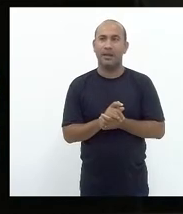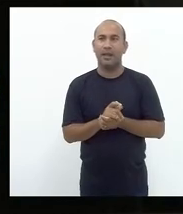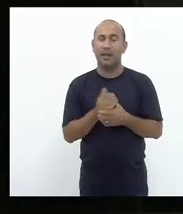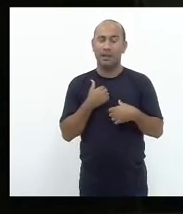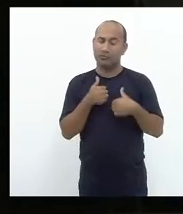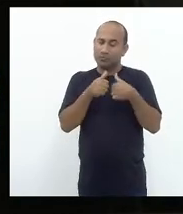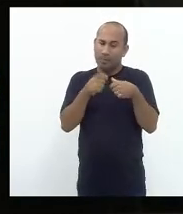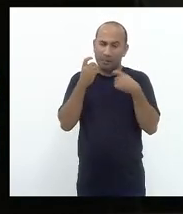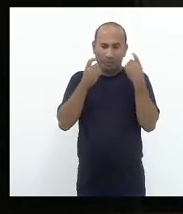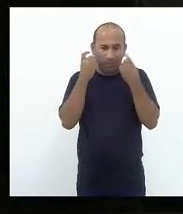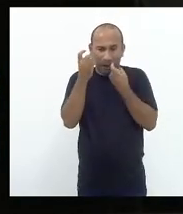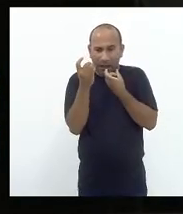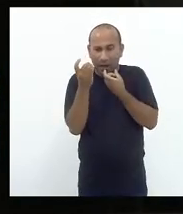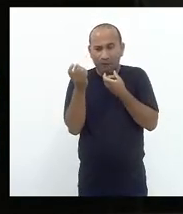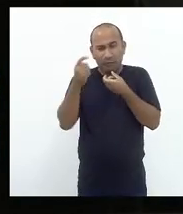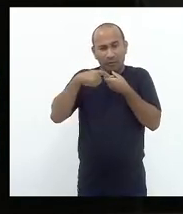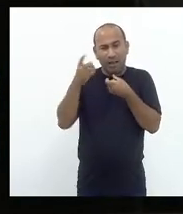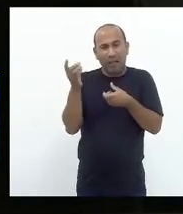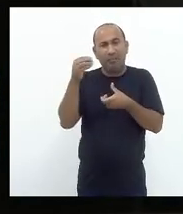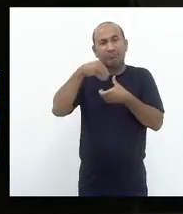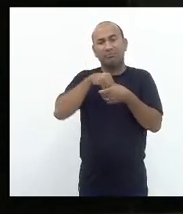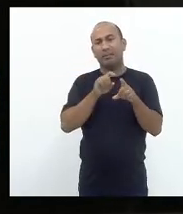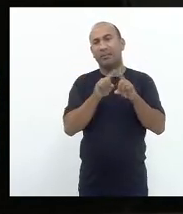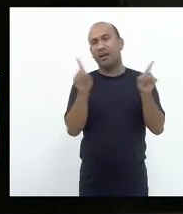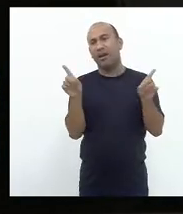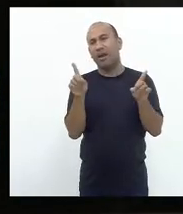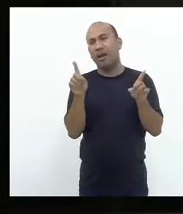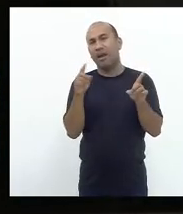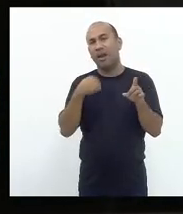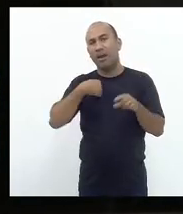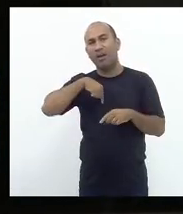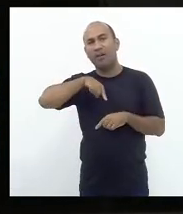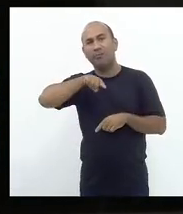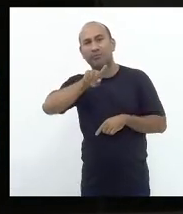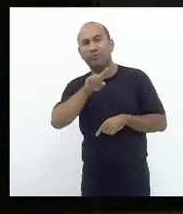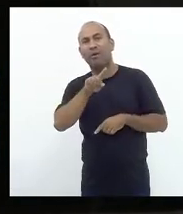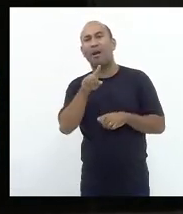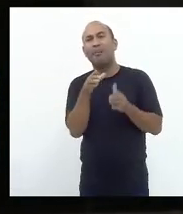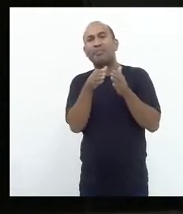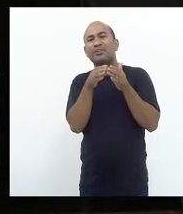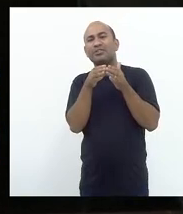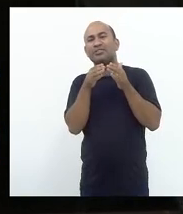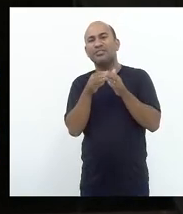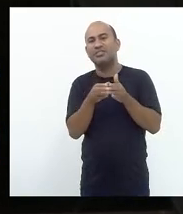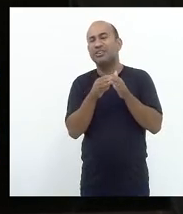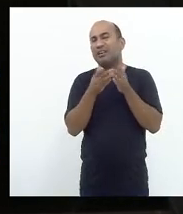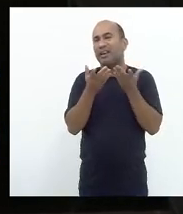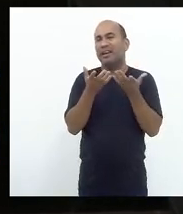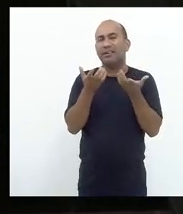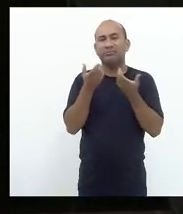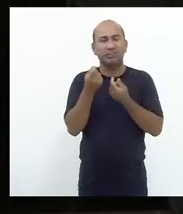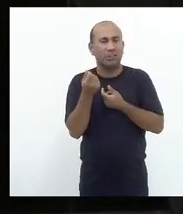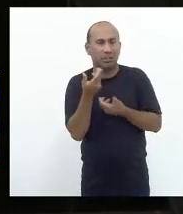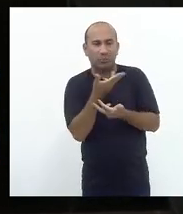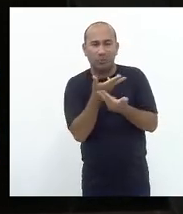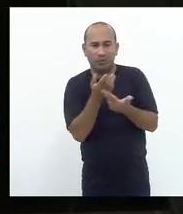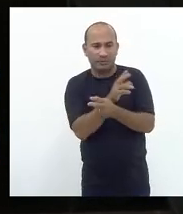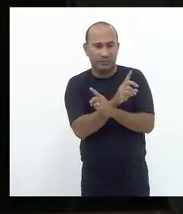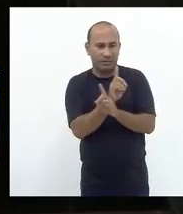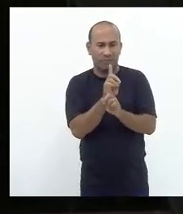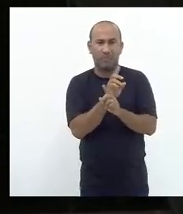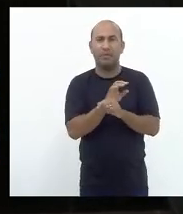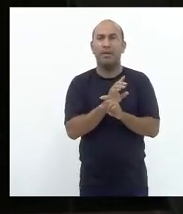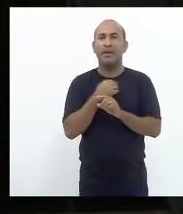estou preocupada com reeleição, eu não vou até o Palácio, eu não estou aqui para pedir o senhor cargos e gratificações, eu